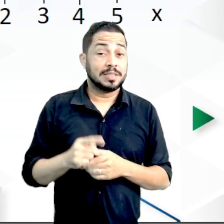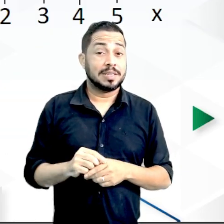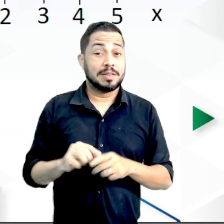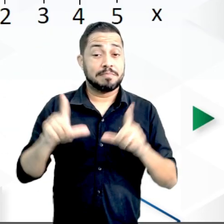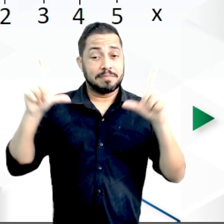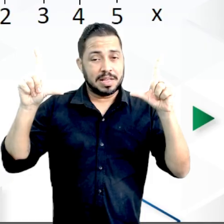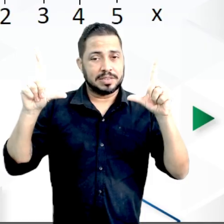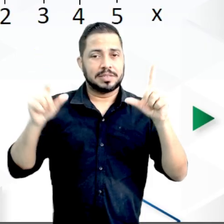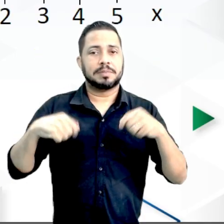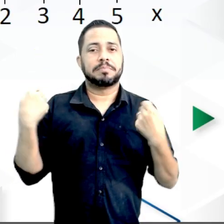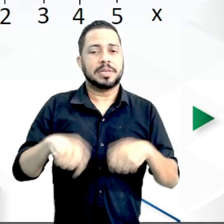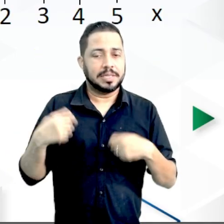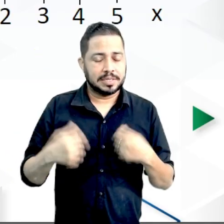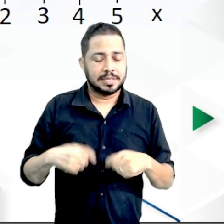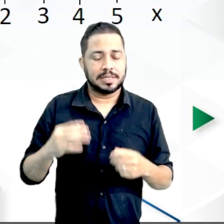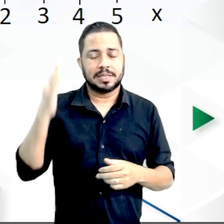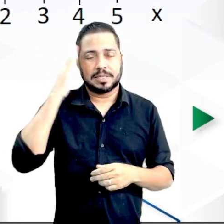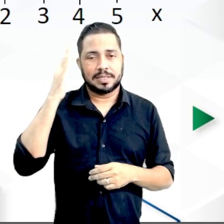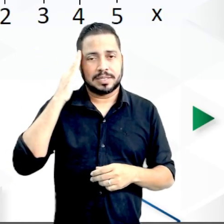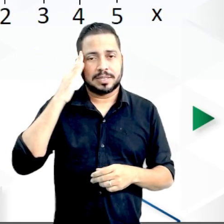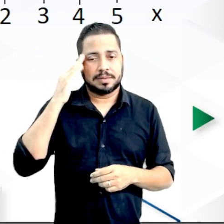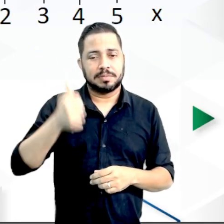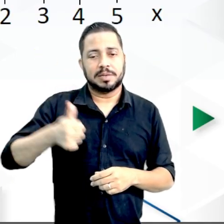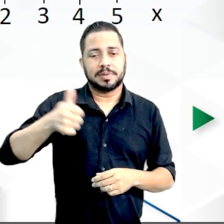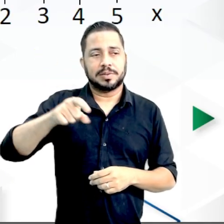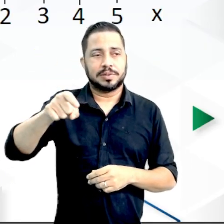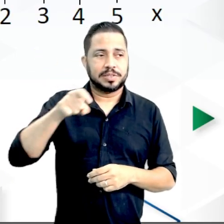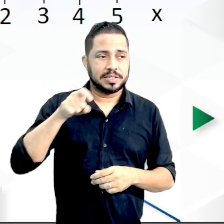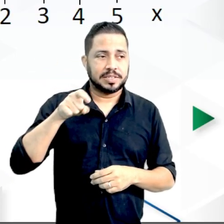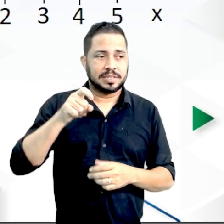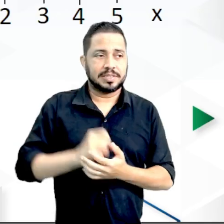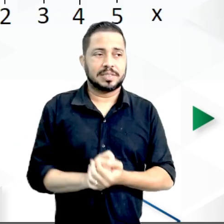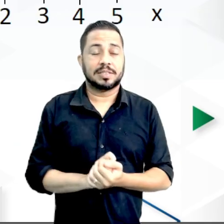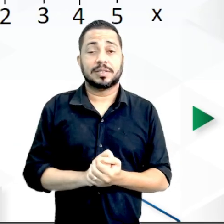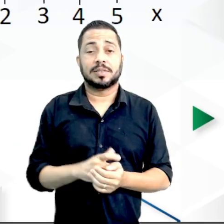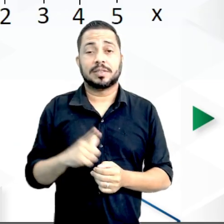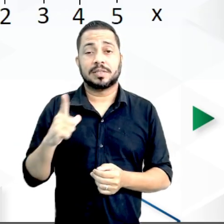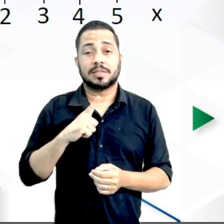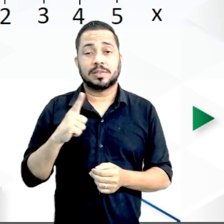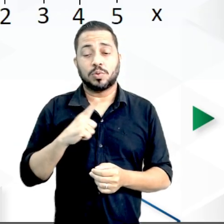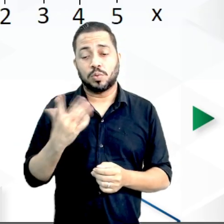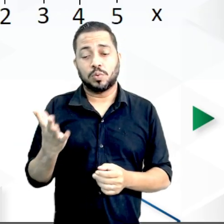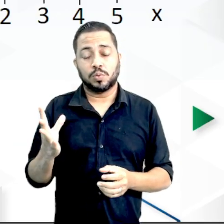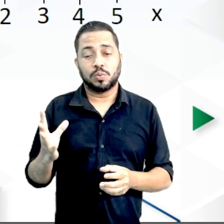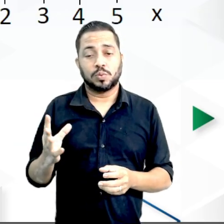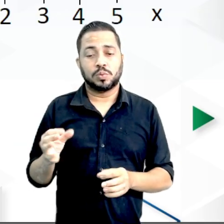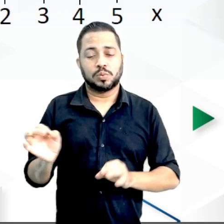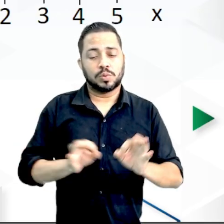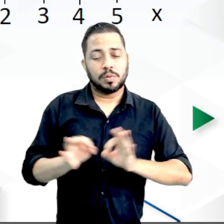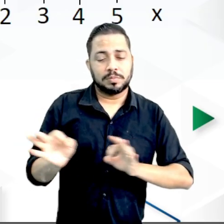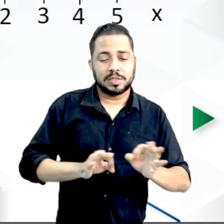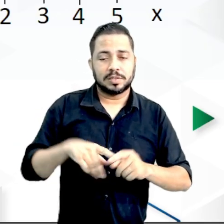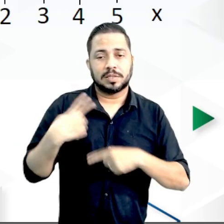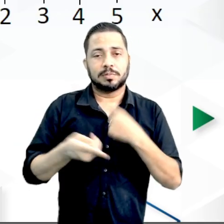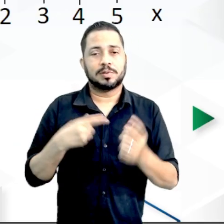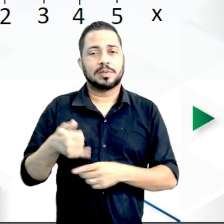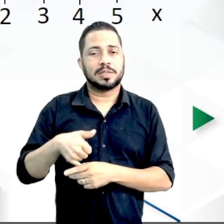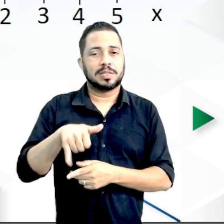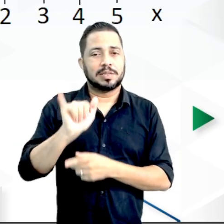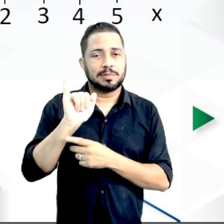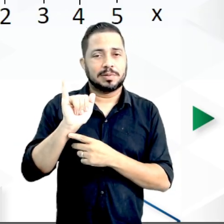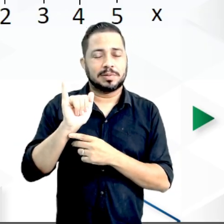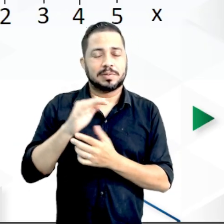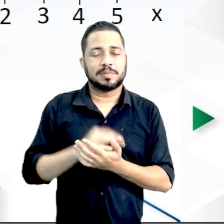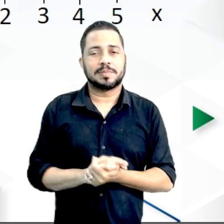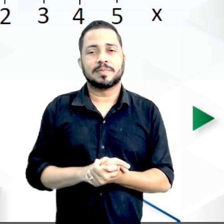você entender, você precisa respeitar isso aí. Ó. Primeiro o X, que é os eixos das abscissas ou domínio, e depois Y, que é